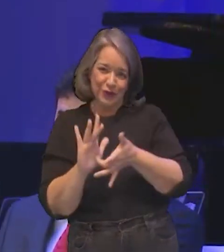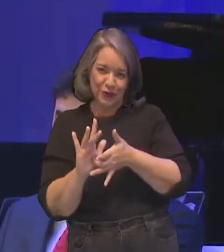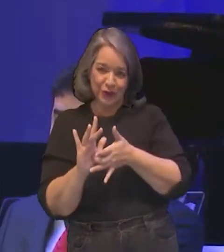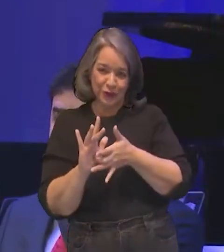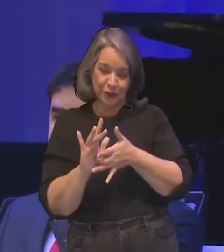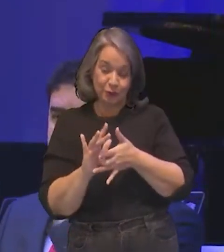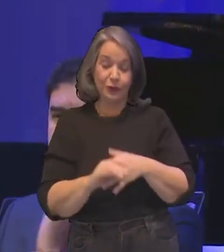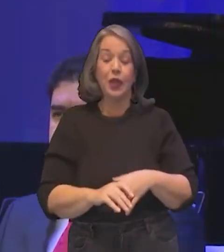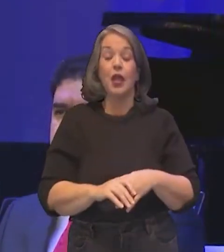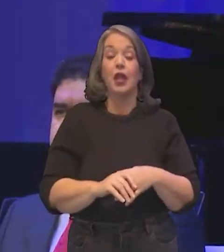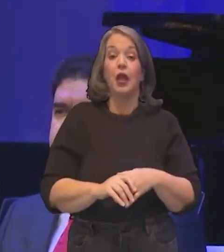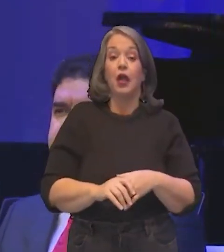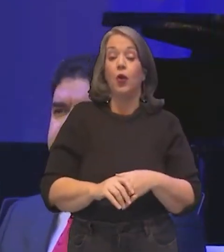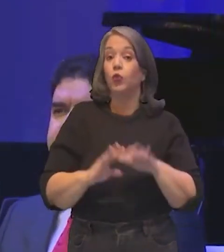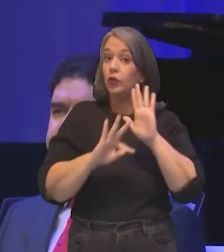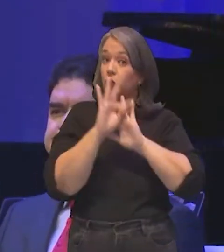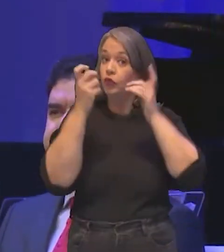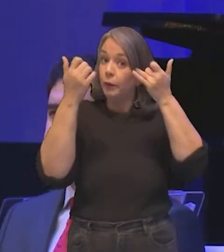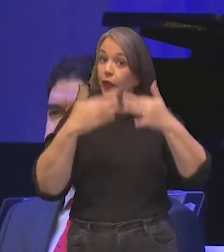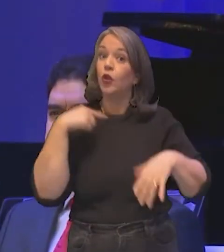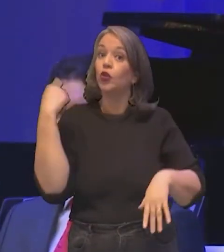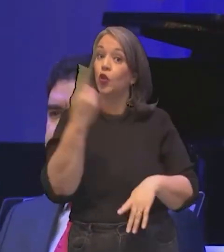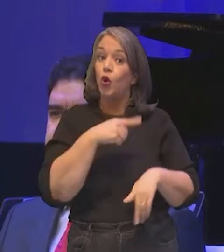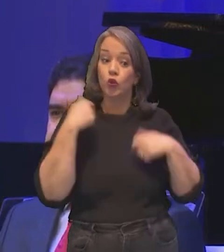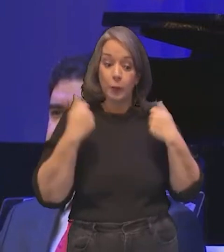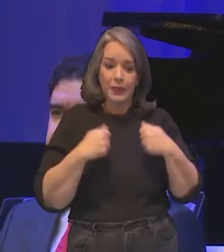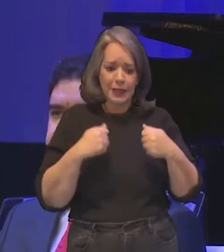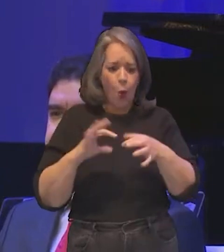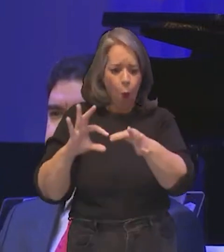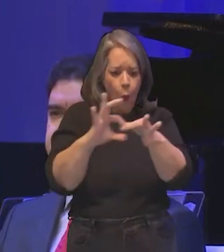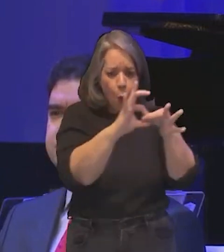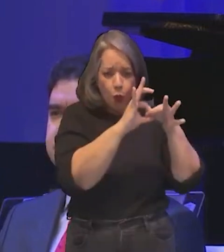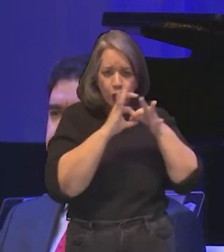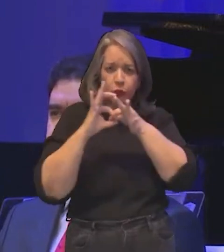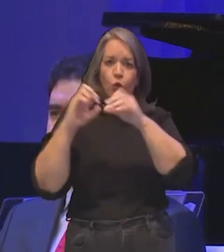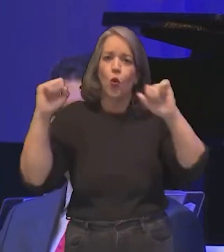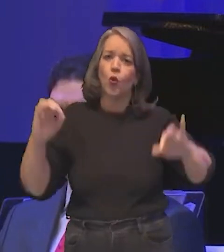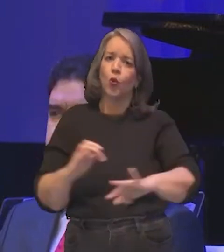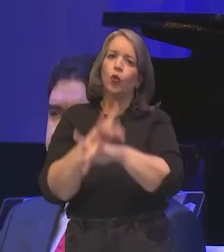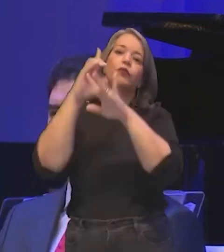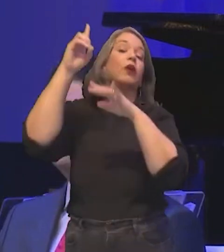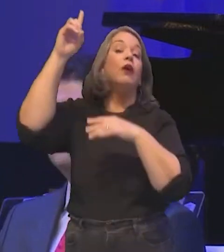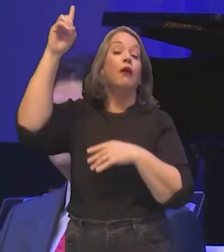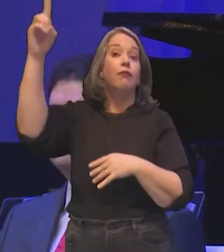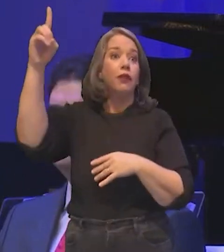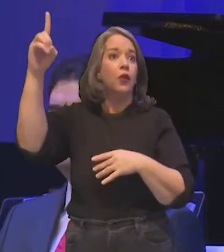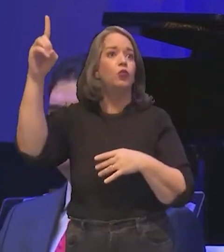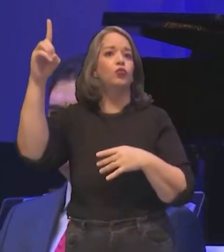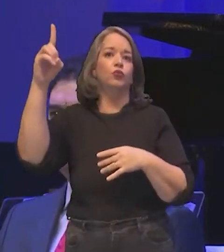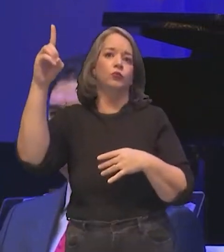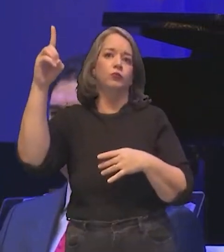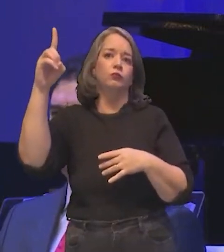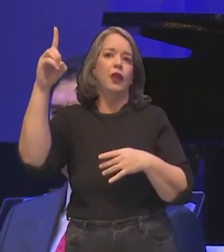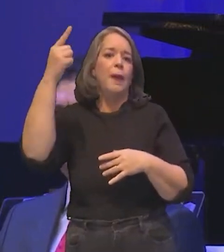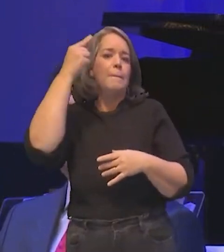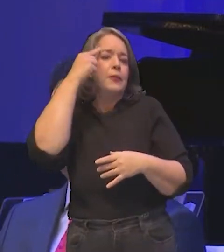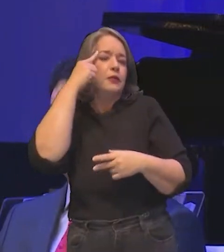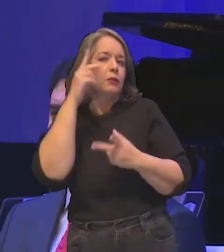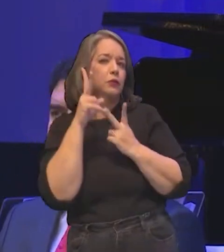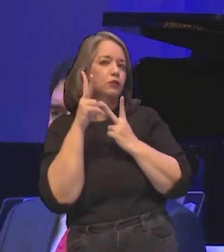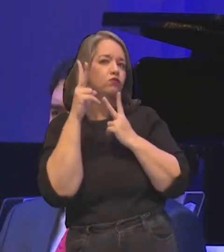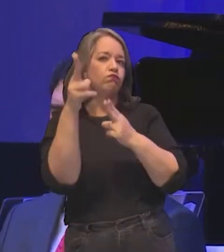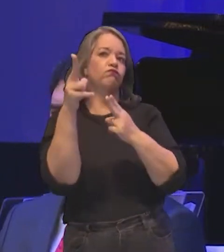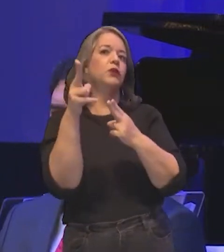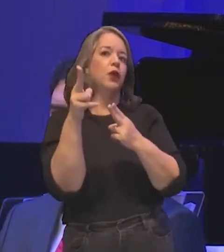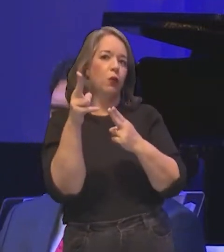forma unânime, em uma só voz. Quando nós lemos o versículo indicado no boletim